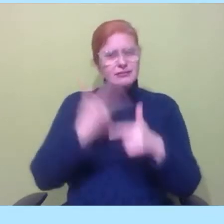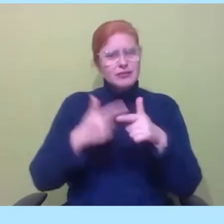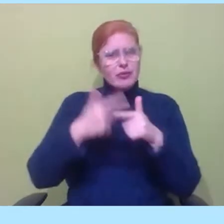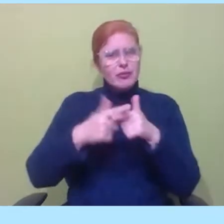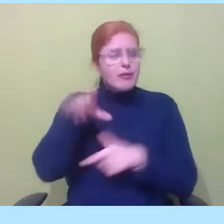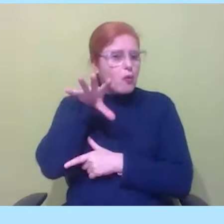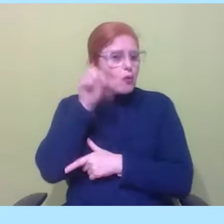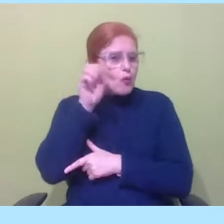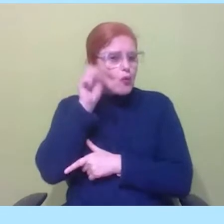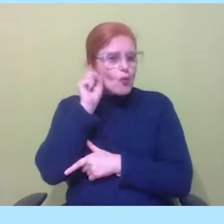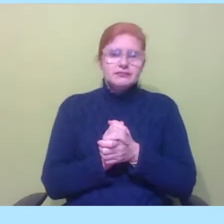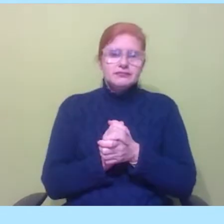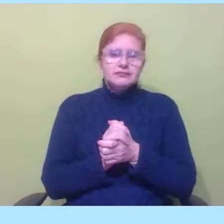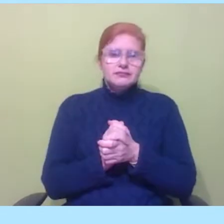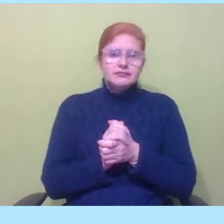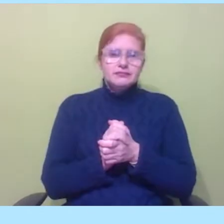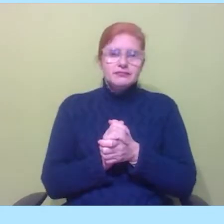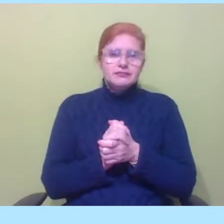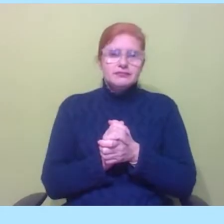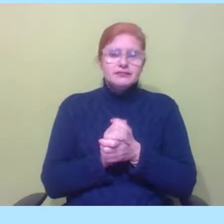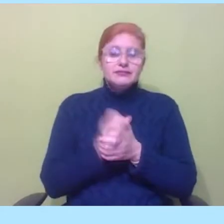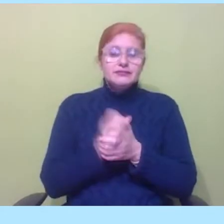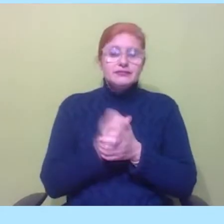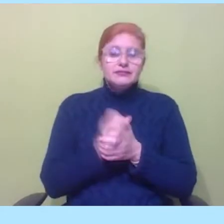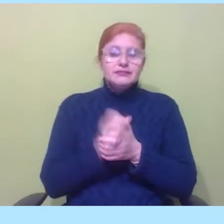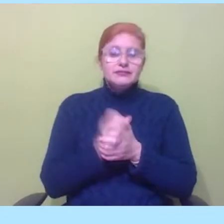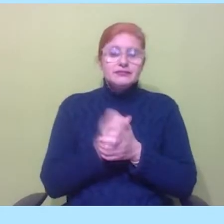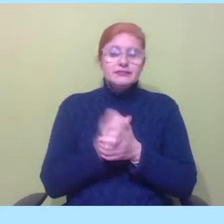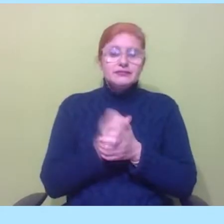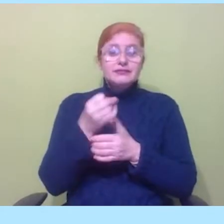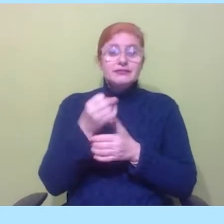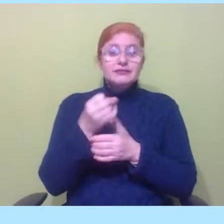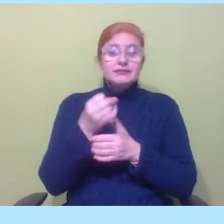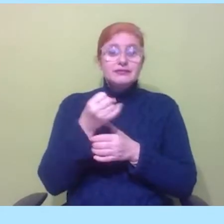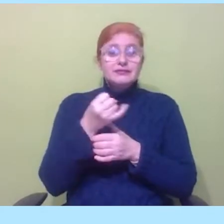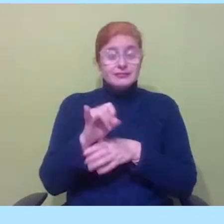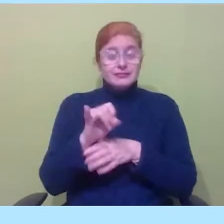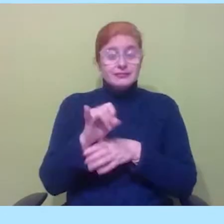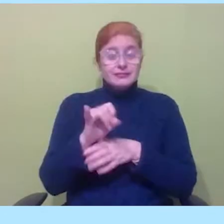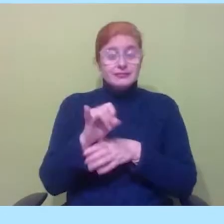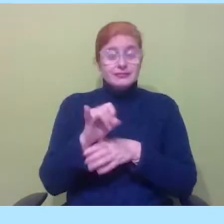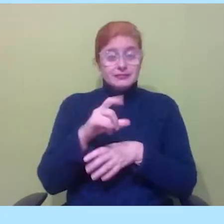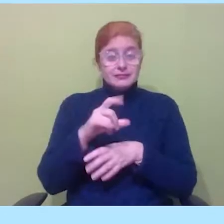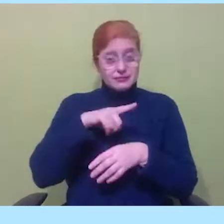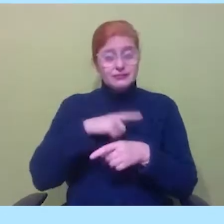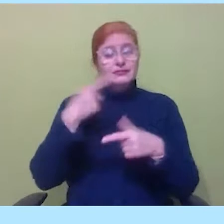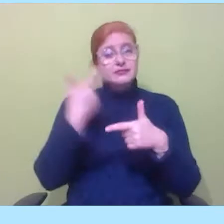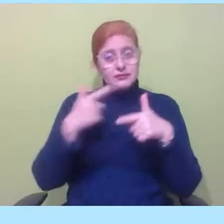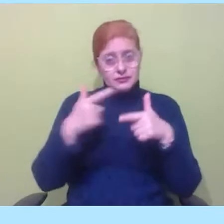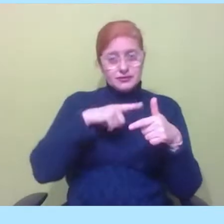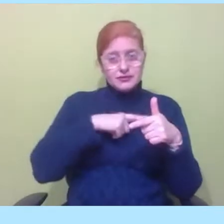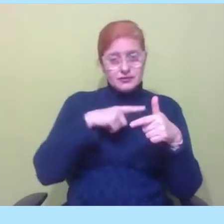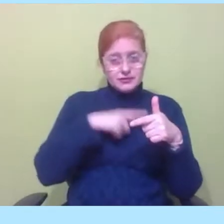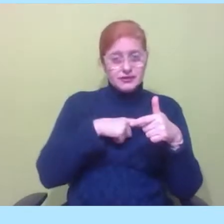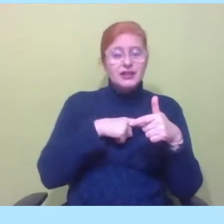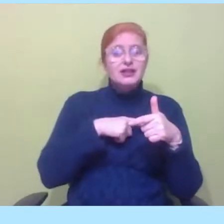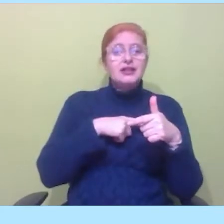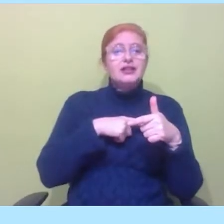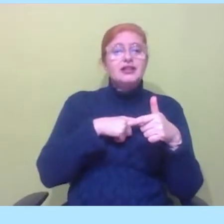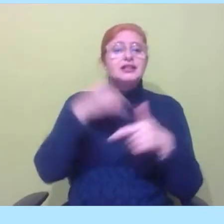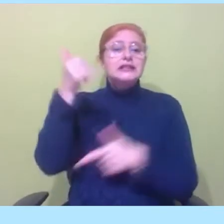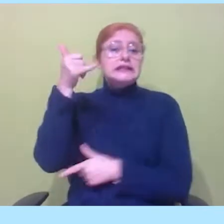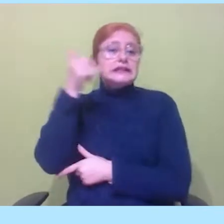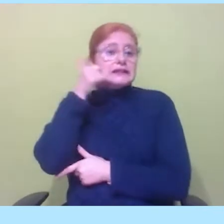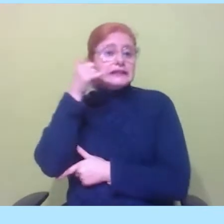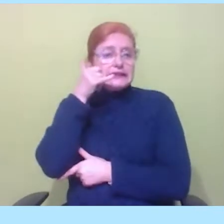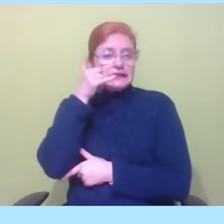Se vocês tiverem problemas, aqui no meio do chat tem um telefonezinho, né? Embaixo, nos